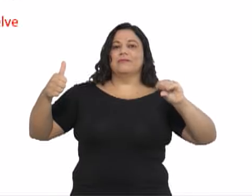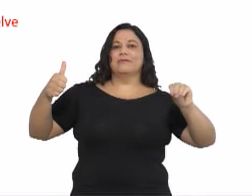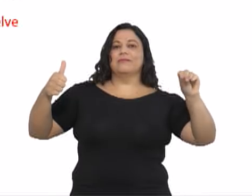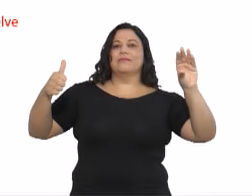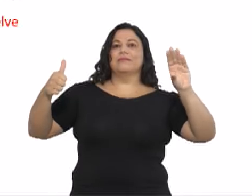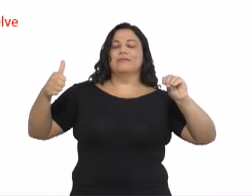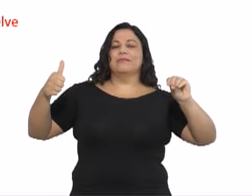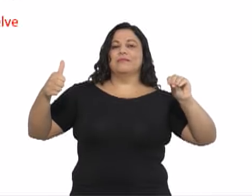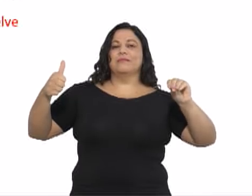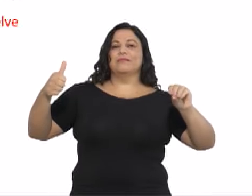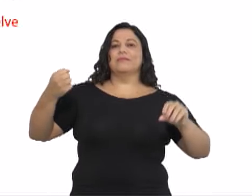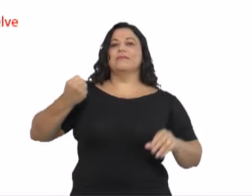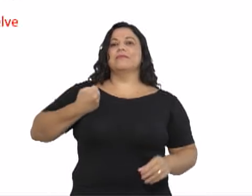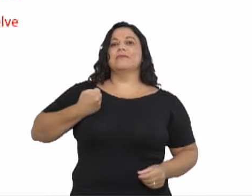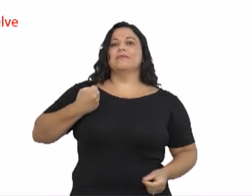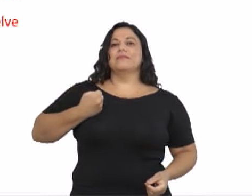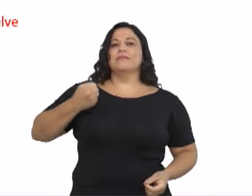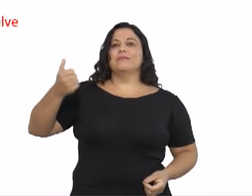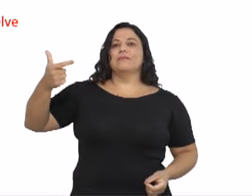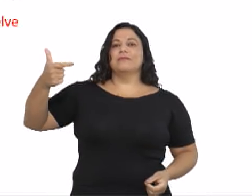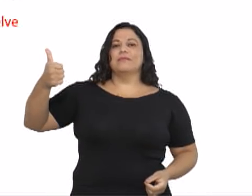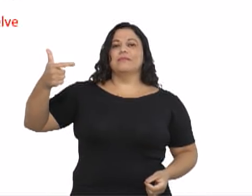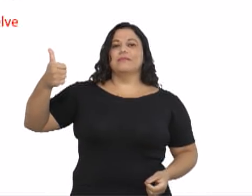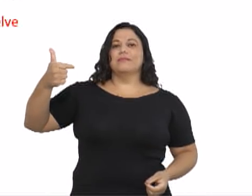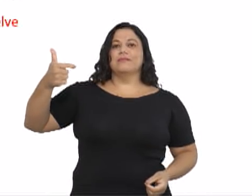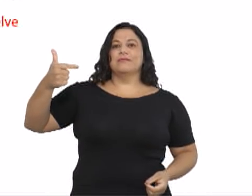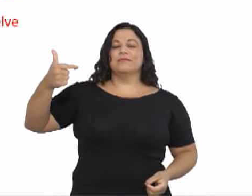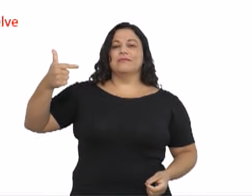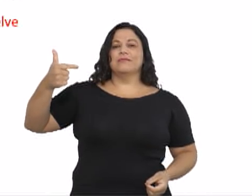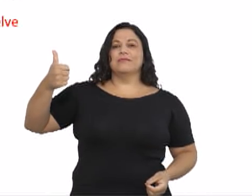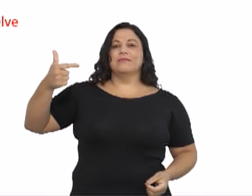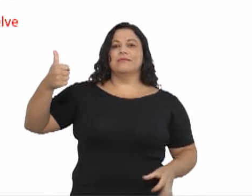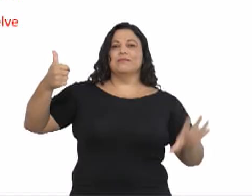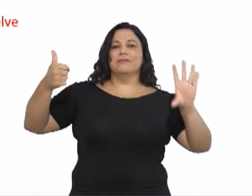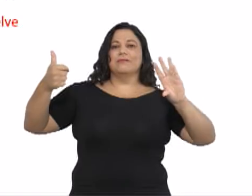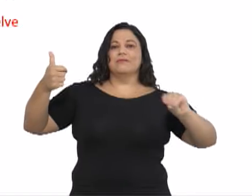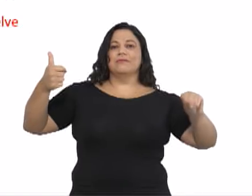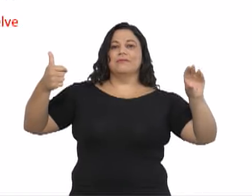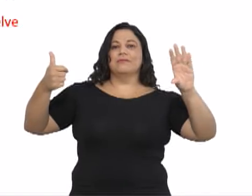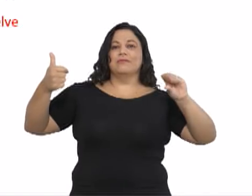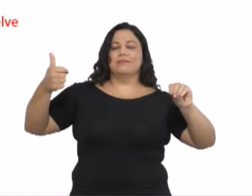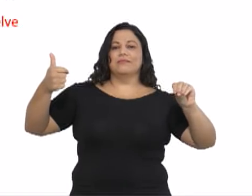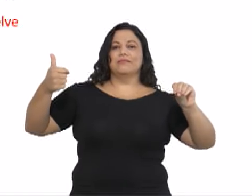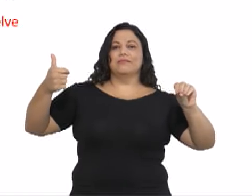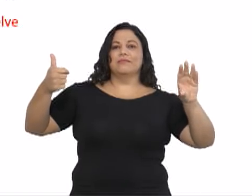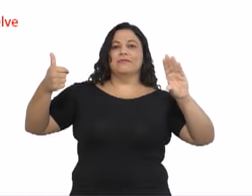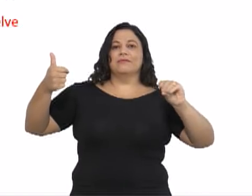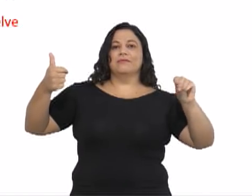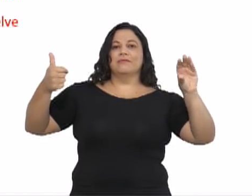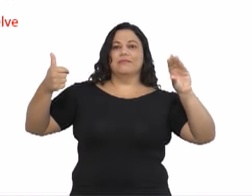11. Número 12, 12. 12. E